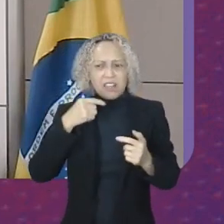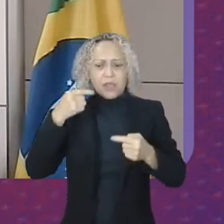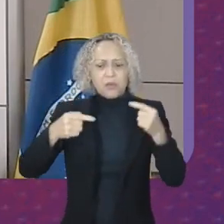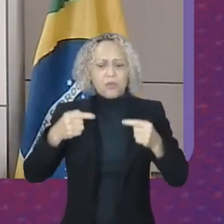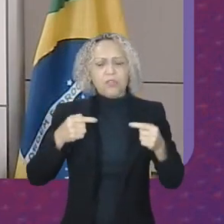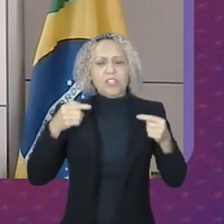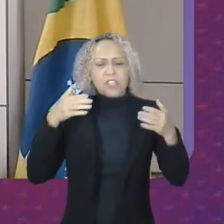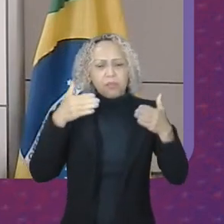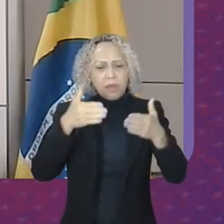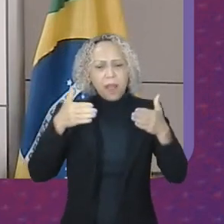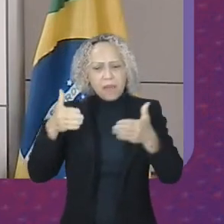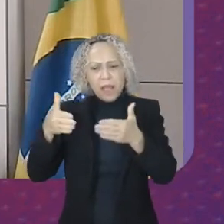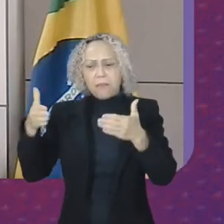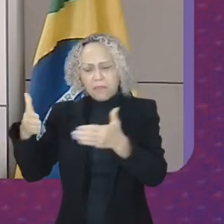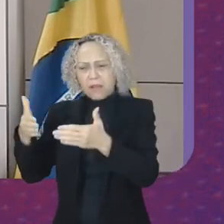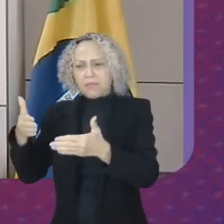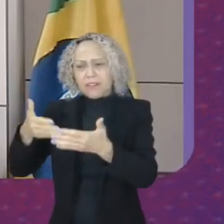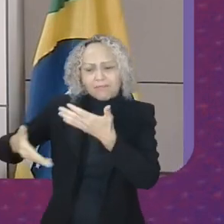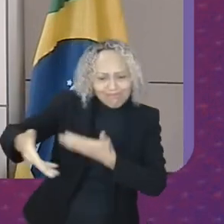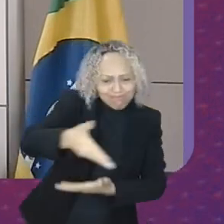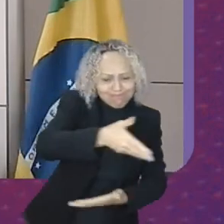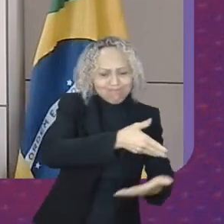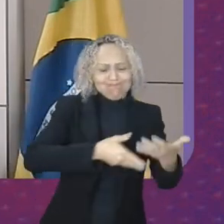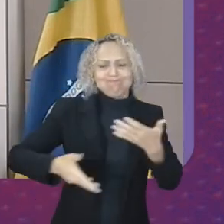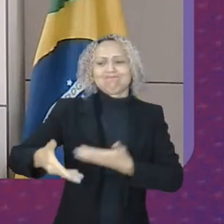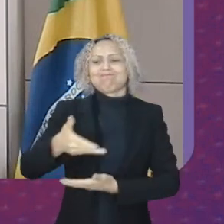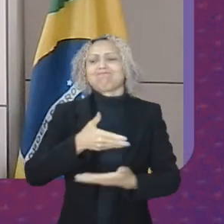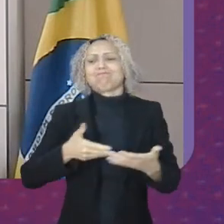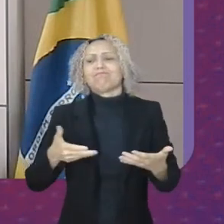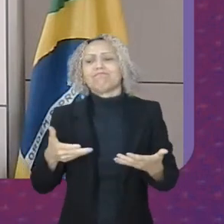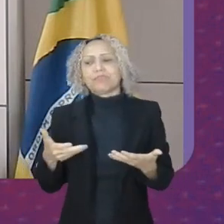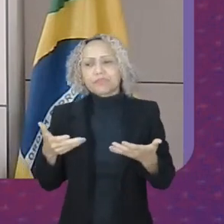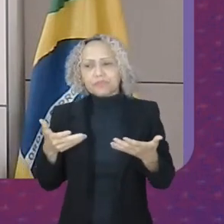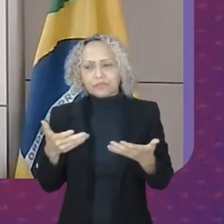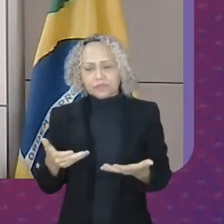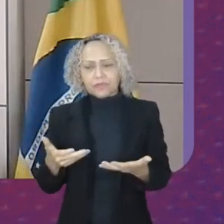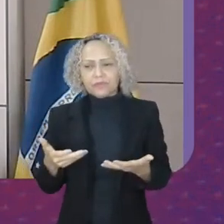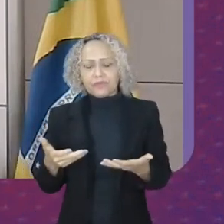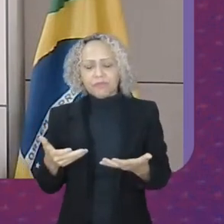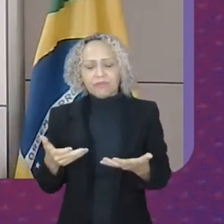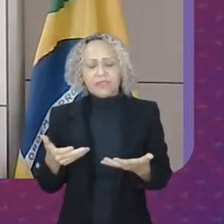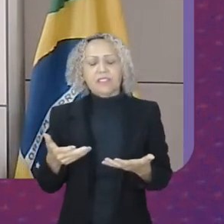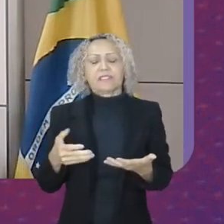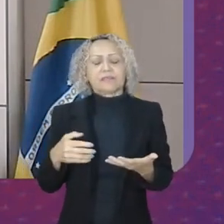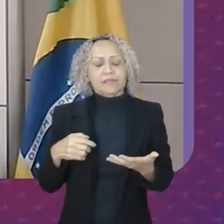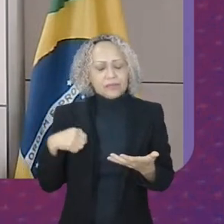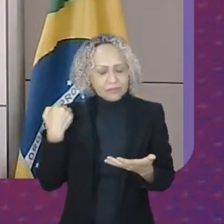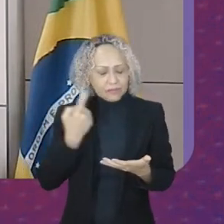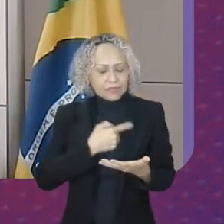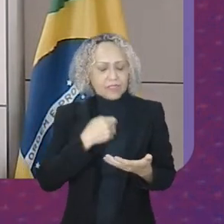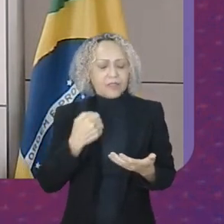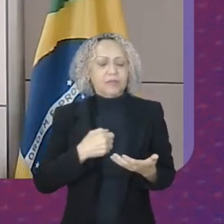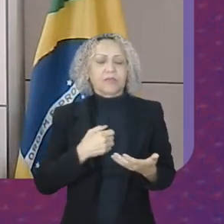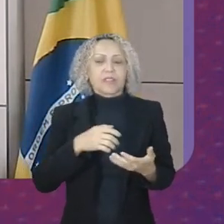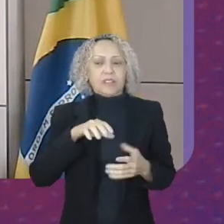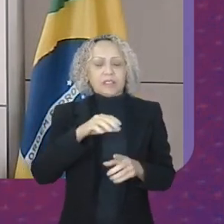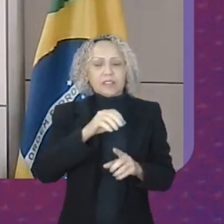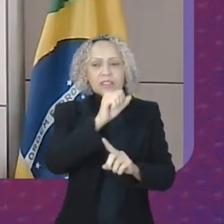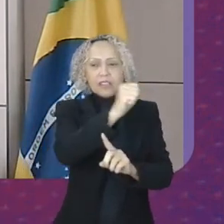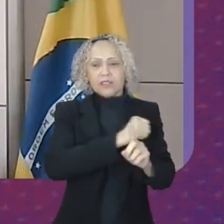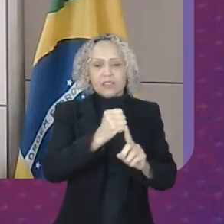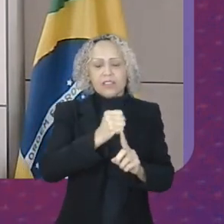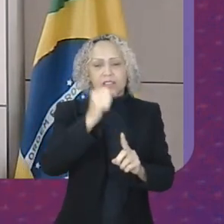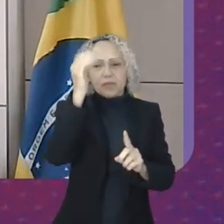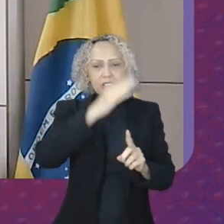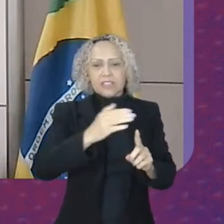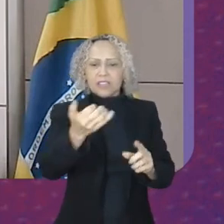de toda a sociedade brasileira. No entanto, é preciso que cuide daquelas que estão em